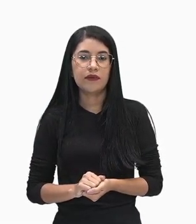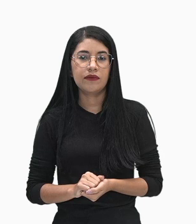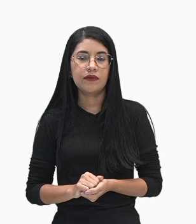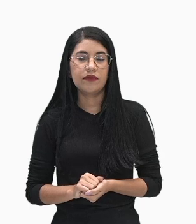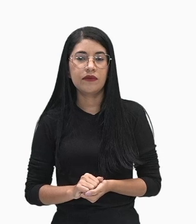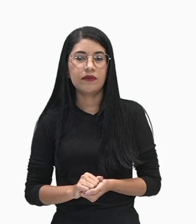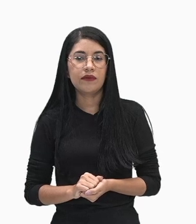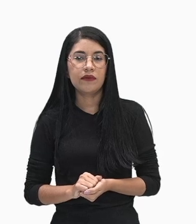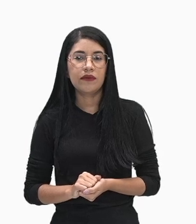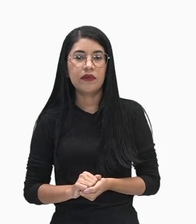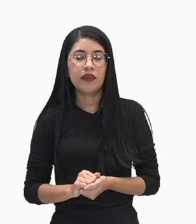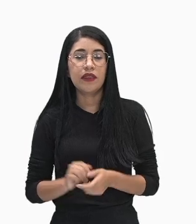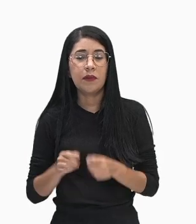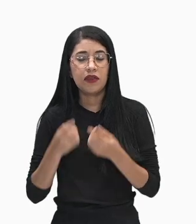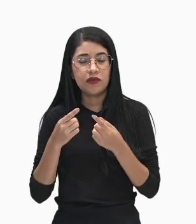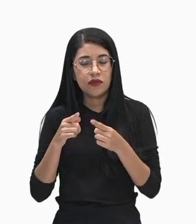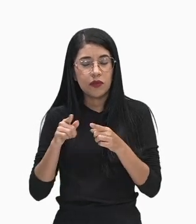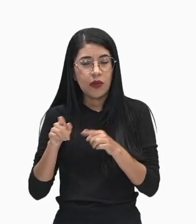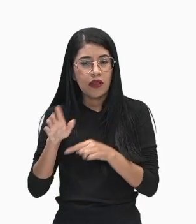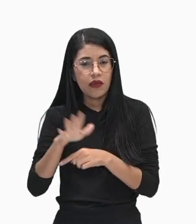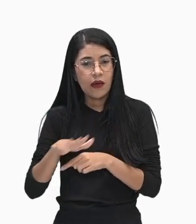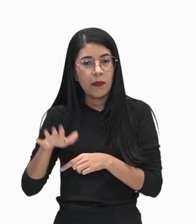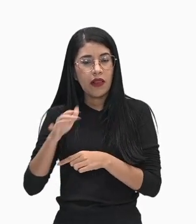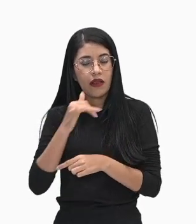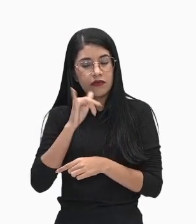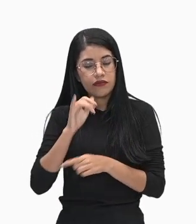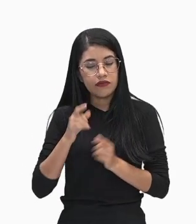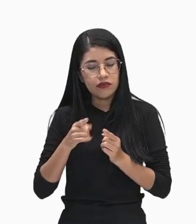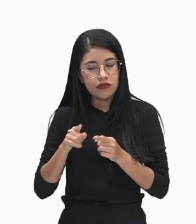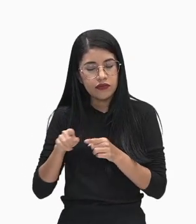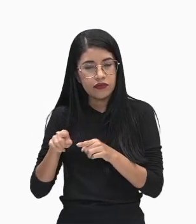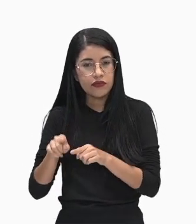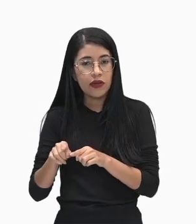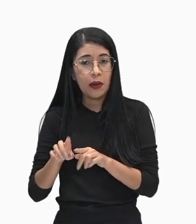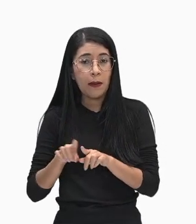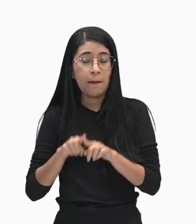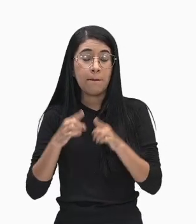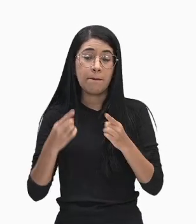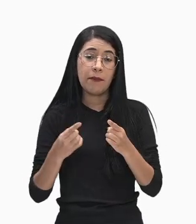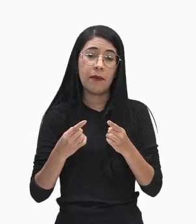no mesmo sentido e direção do campo elétrico. Já no sentido